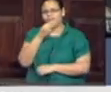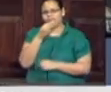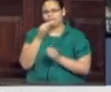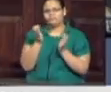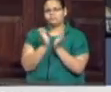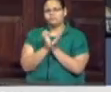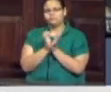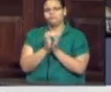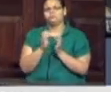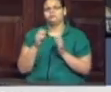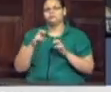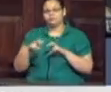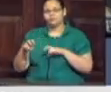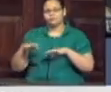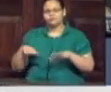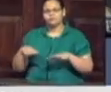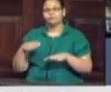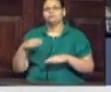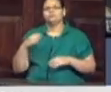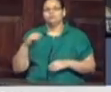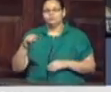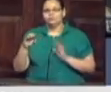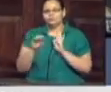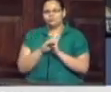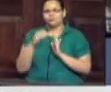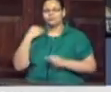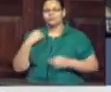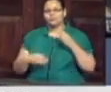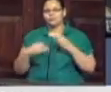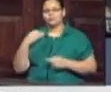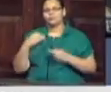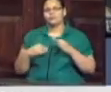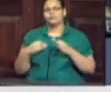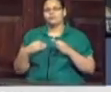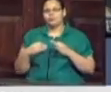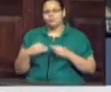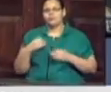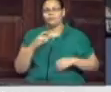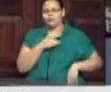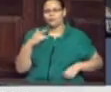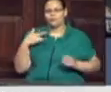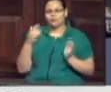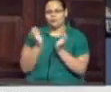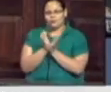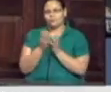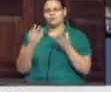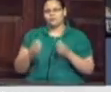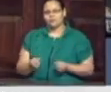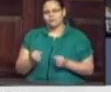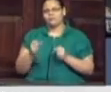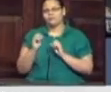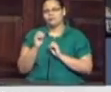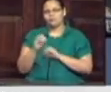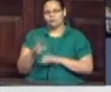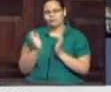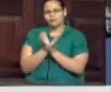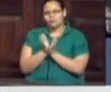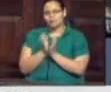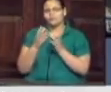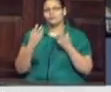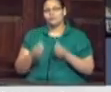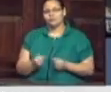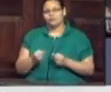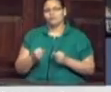emenda de plenário das comissões de Constituição e Justiça, favorável. De Saúde, favorável. De Educação, favorável. De Trabalho,